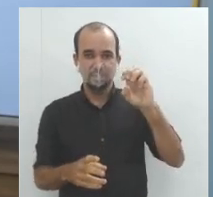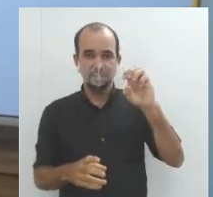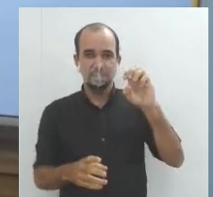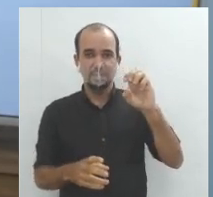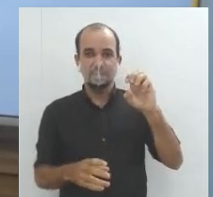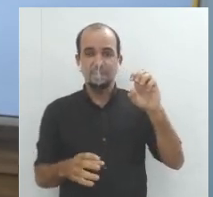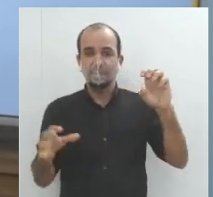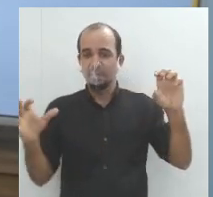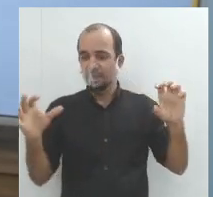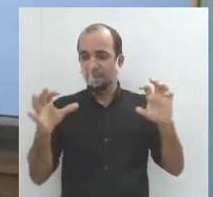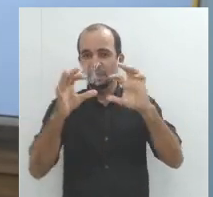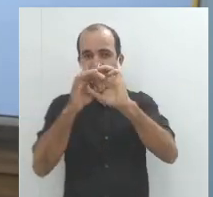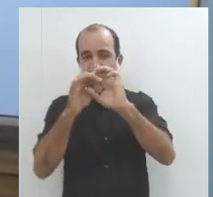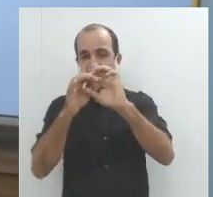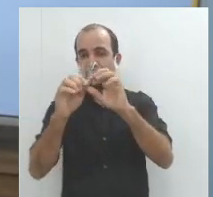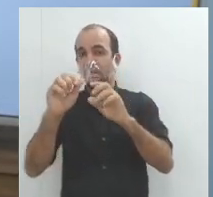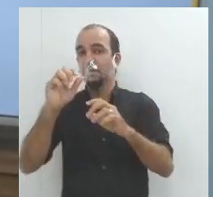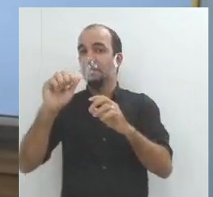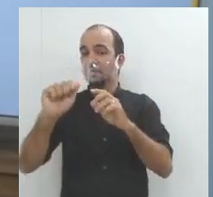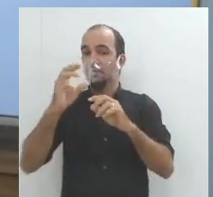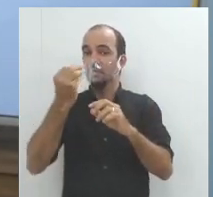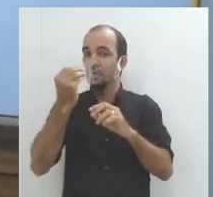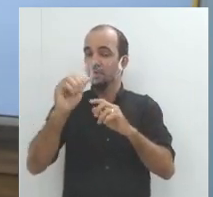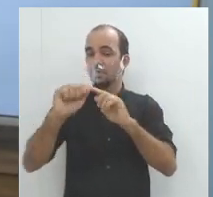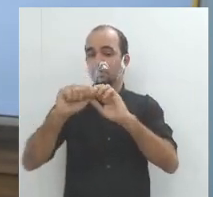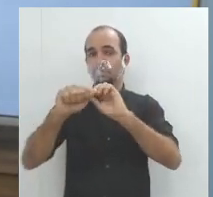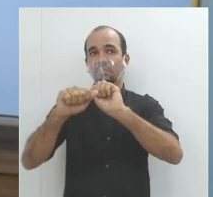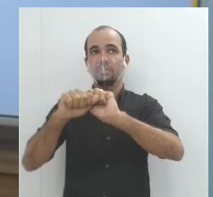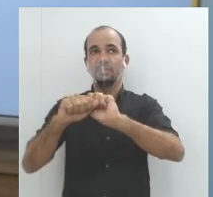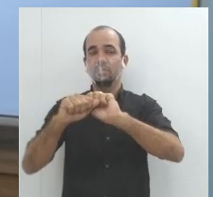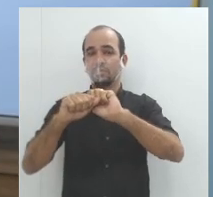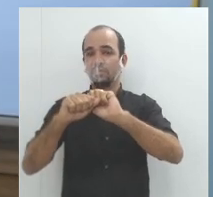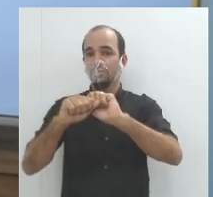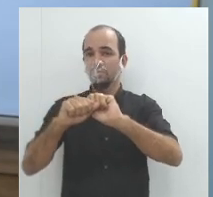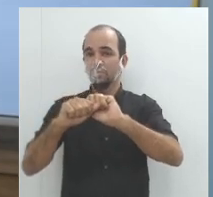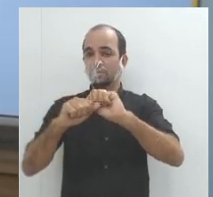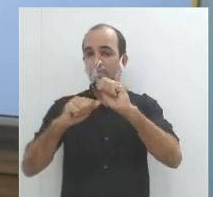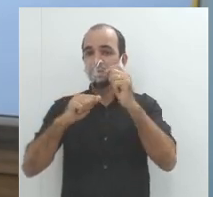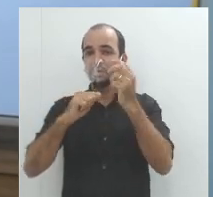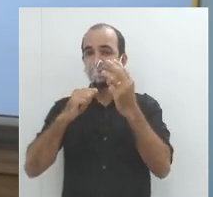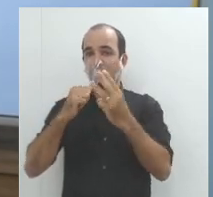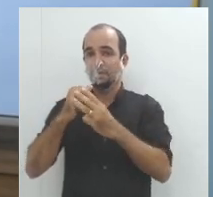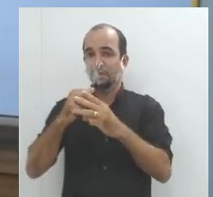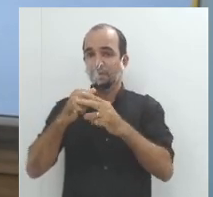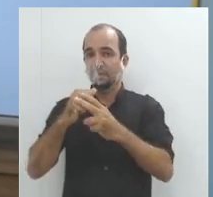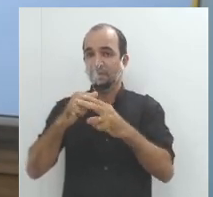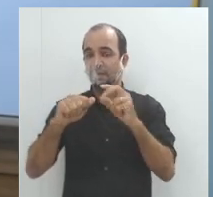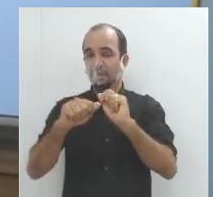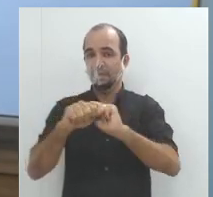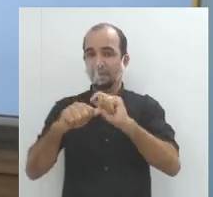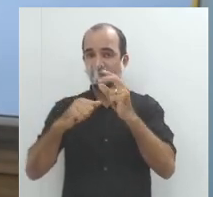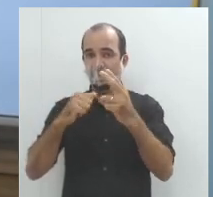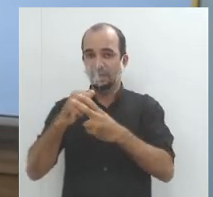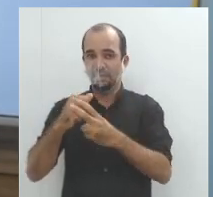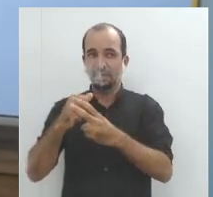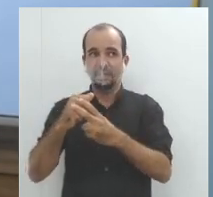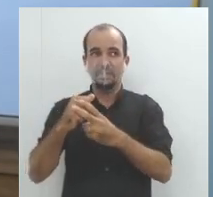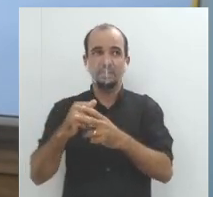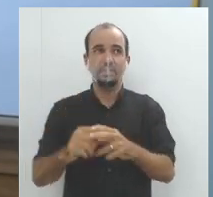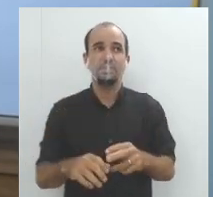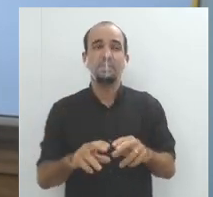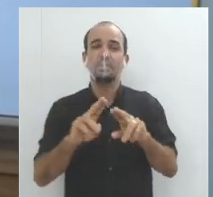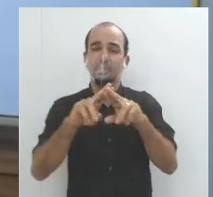advérbio. Então, é por isso que nós falamos em verbo